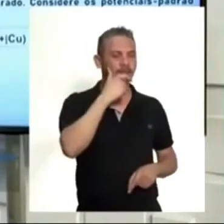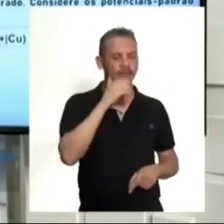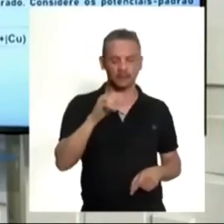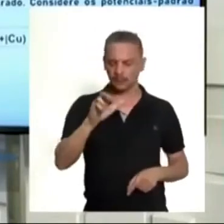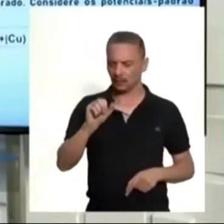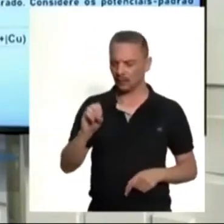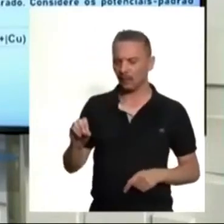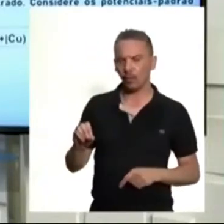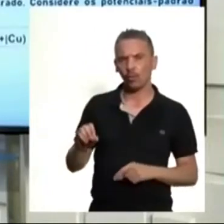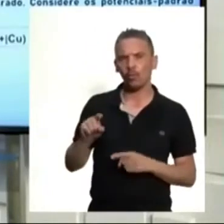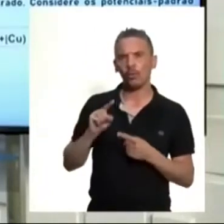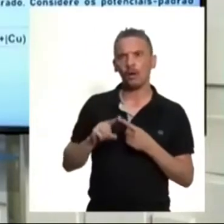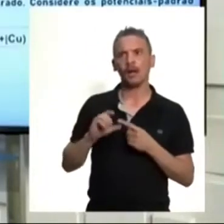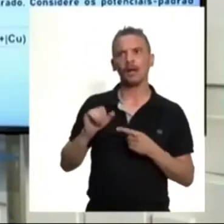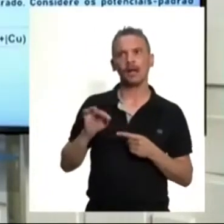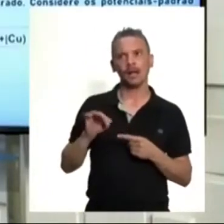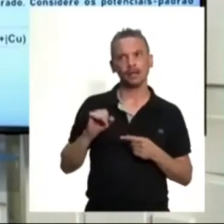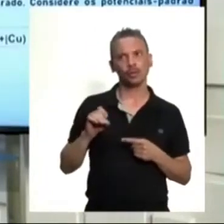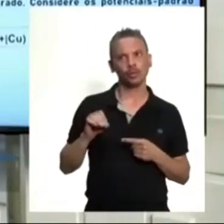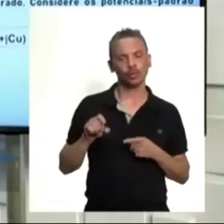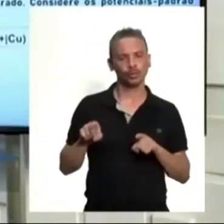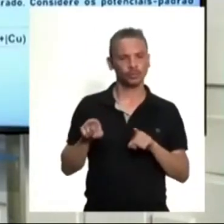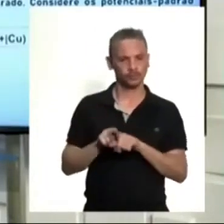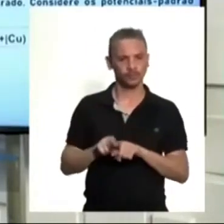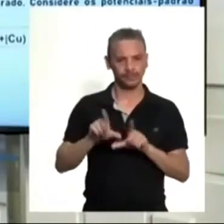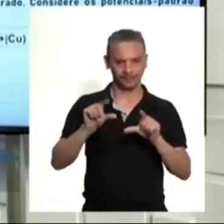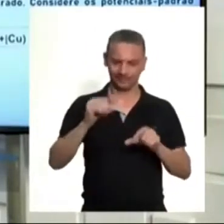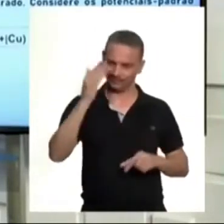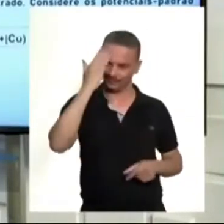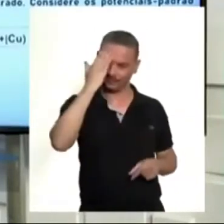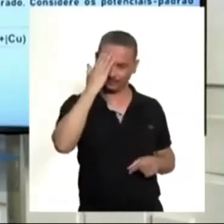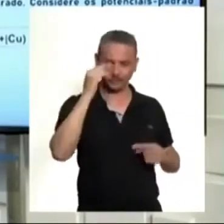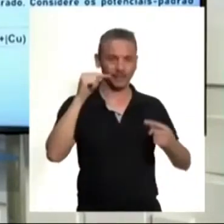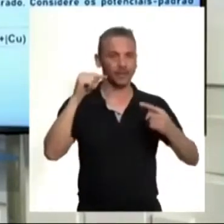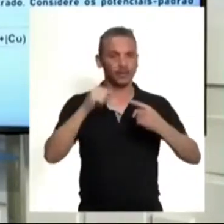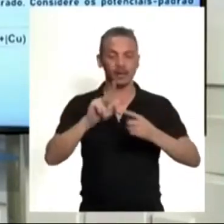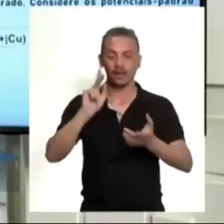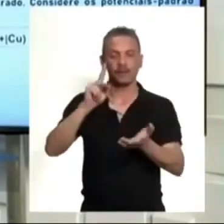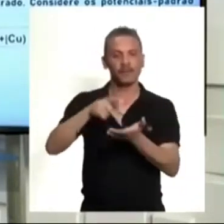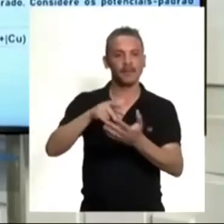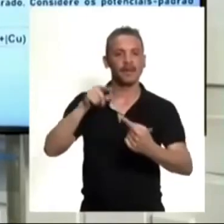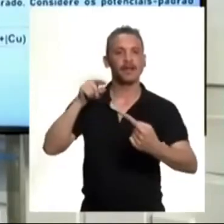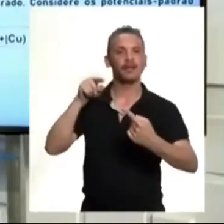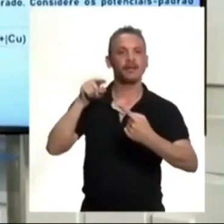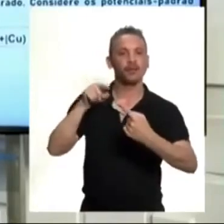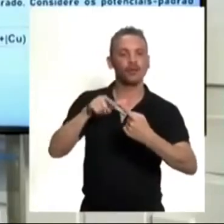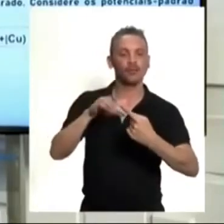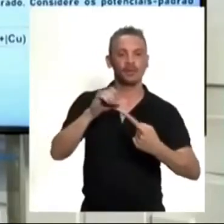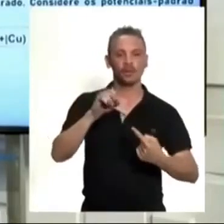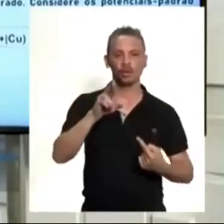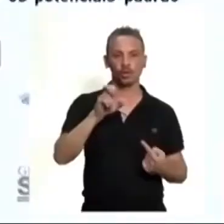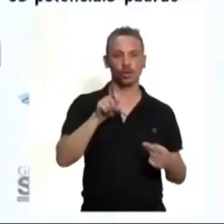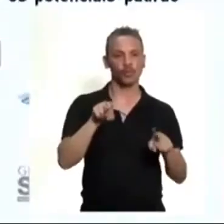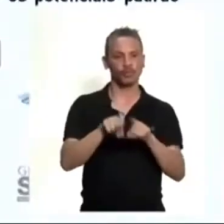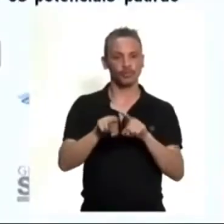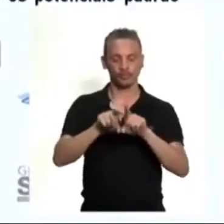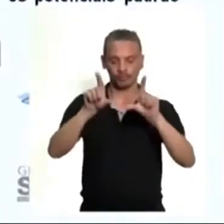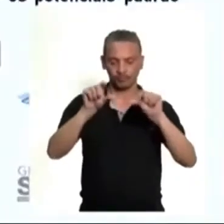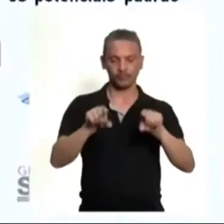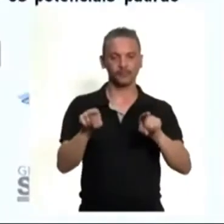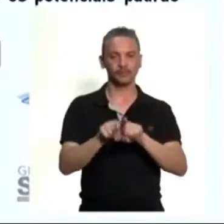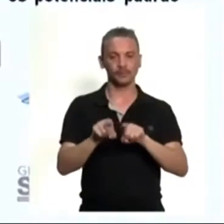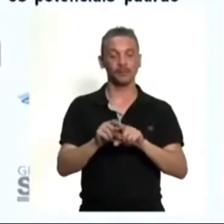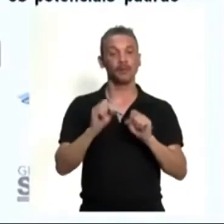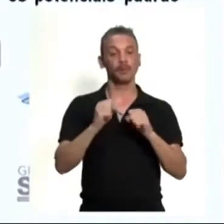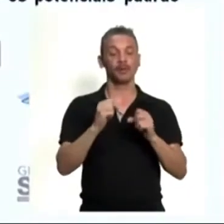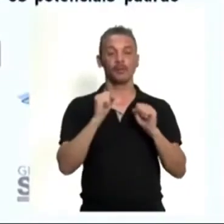ele é o cátodo, né? CRAL, ó, cátodo reduz, não é isso? Ah, então o cobre vai atuar como cátodo, ele vai sofrer redução. Por quê? Porque o